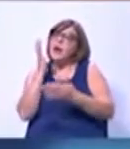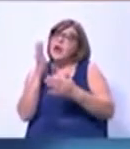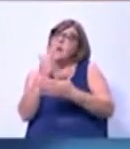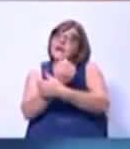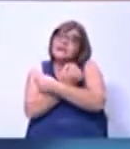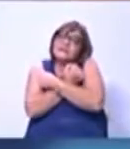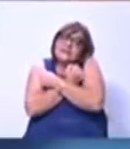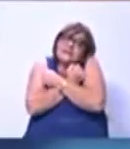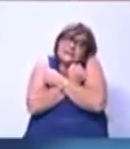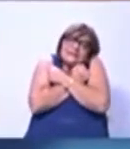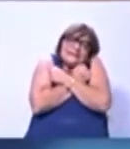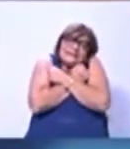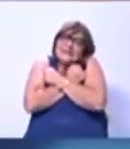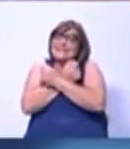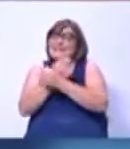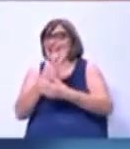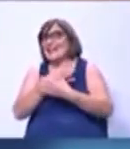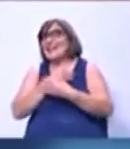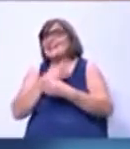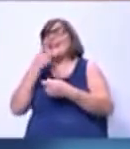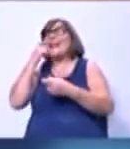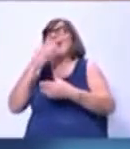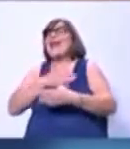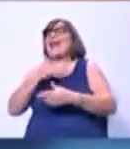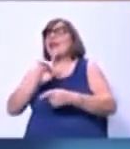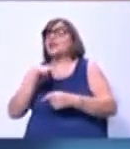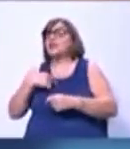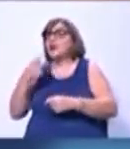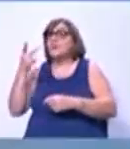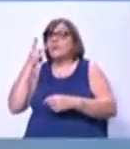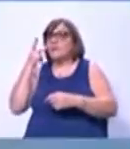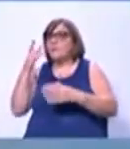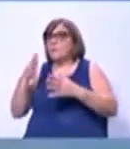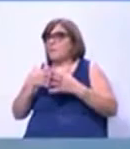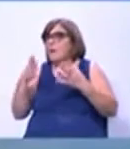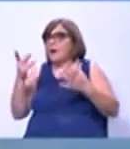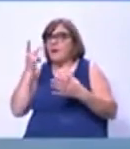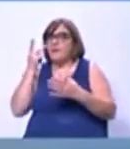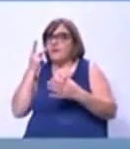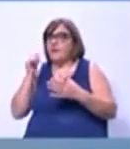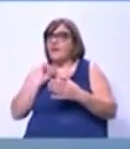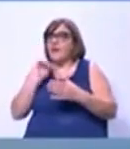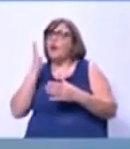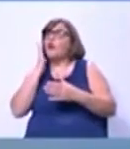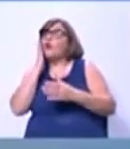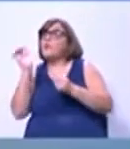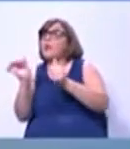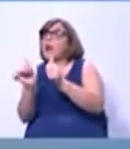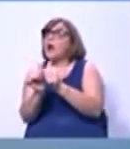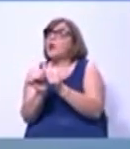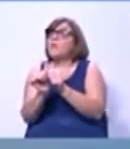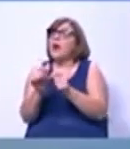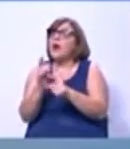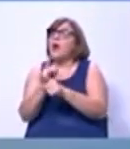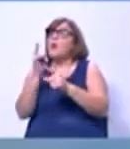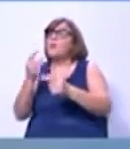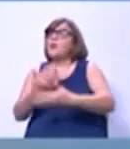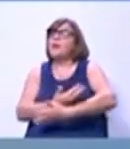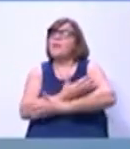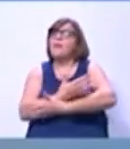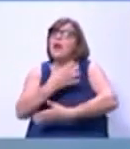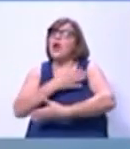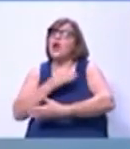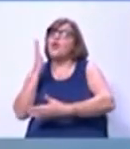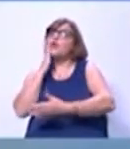não é? Pois quem não gosta... Sim. Exatamente, não é? Nós vivemos a maior parte da nossa vida a dormir acompanhado, porque o bebê não deveria gostar de